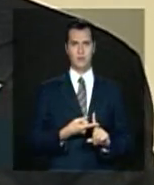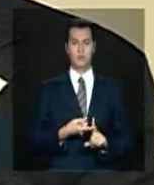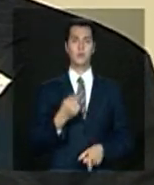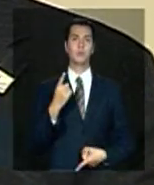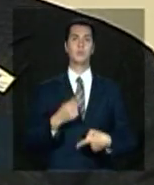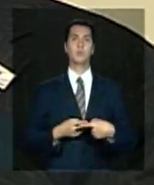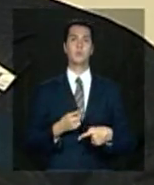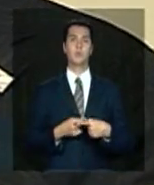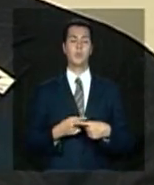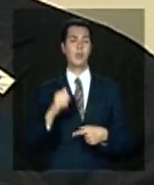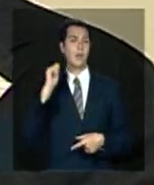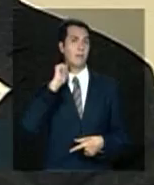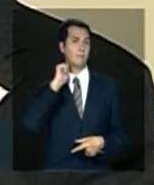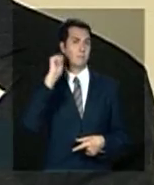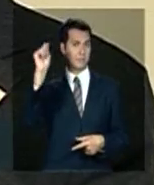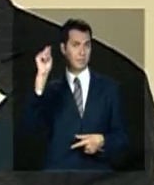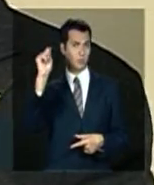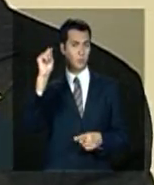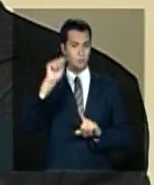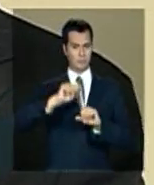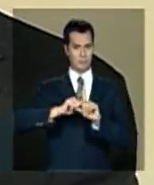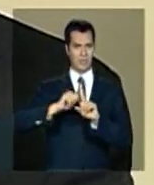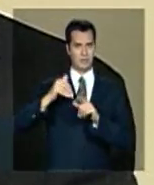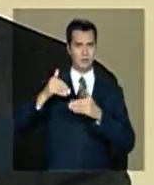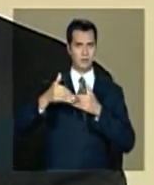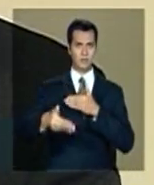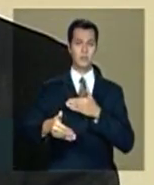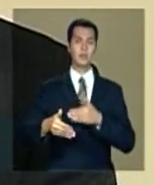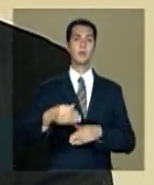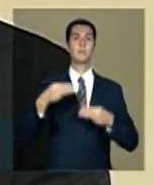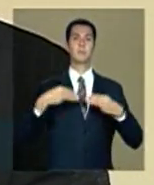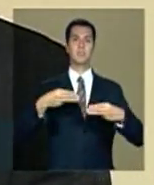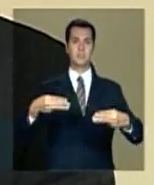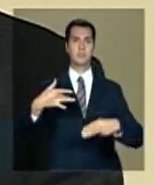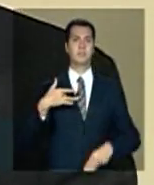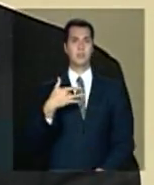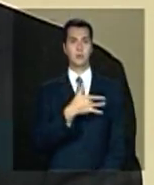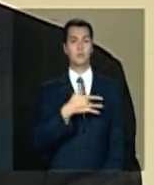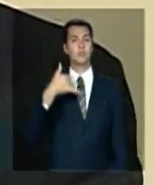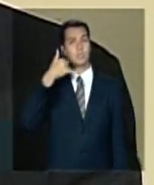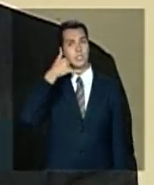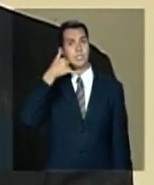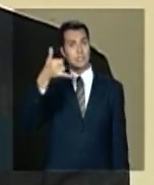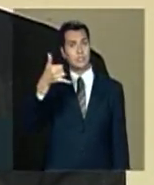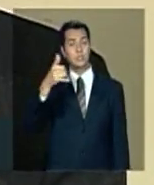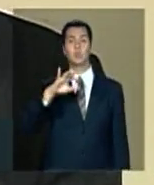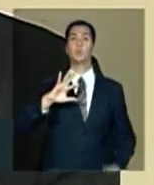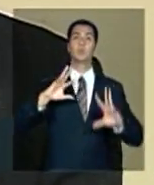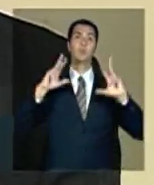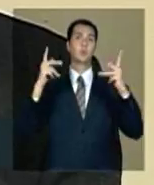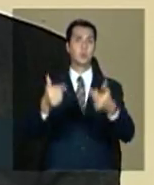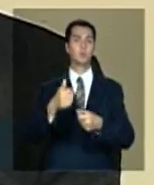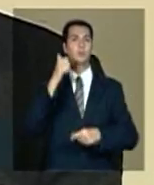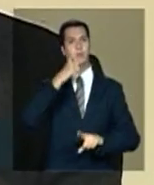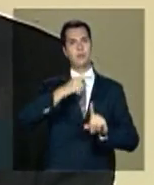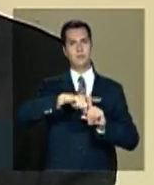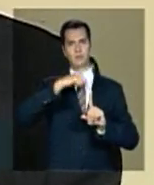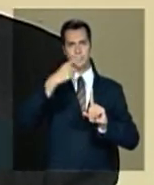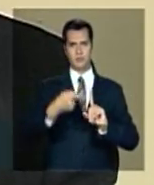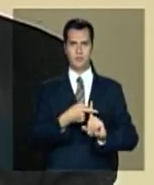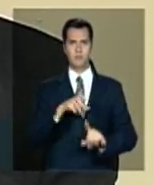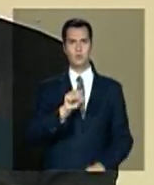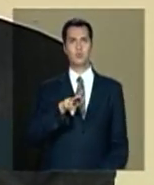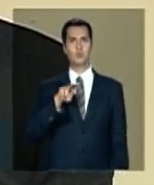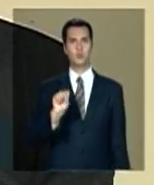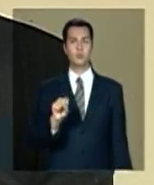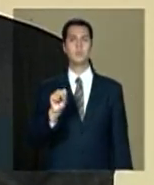desde Abril desse ano Ministério da Saúde liga para todas as gestantes do SUS para saber a